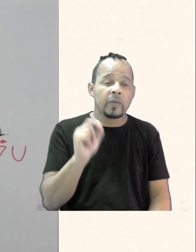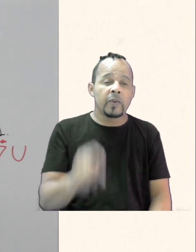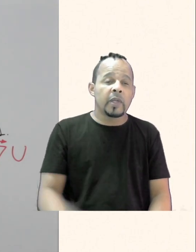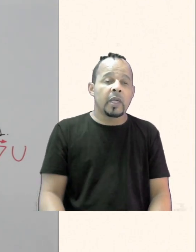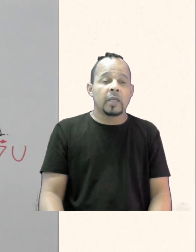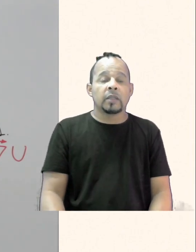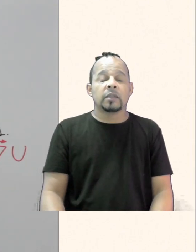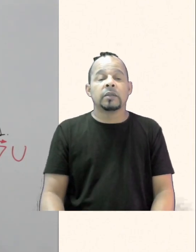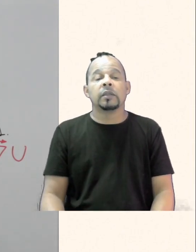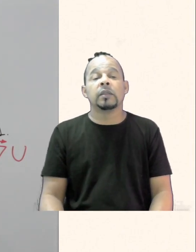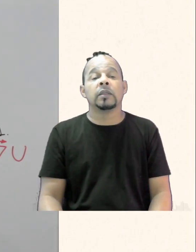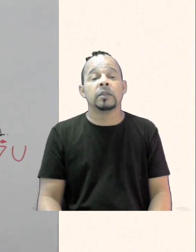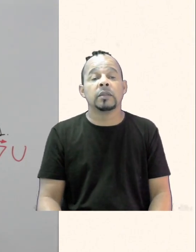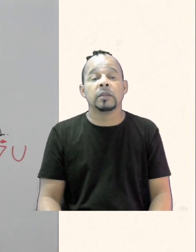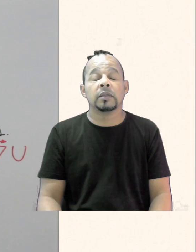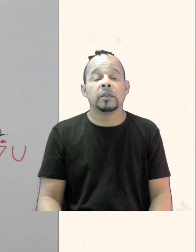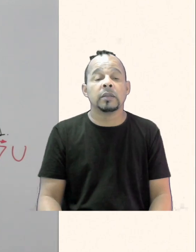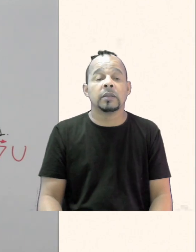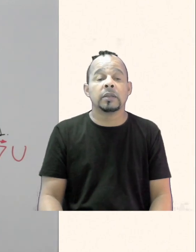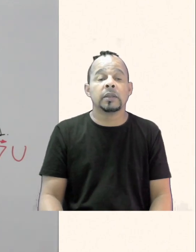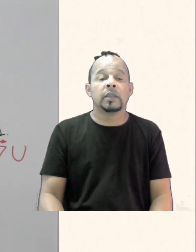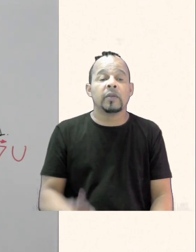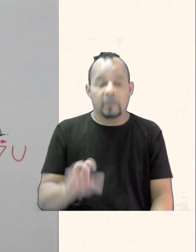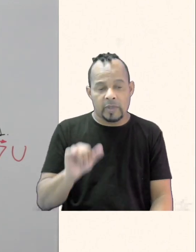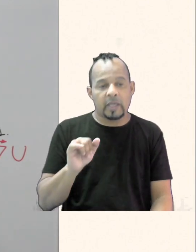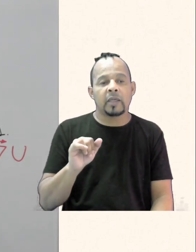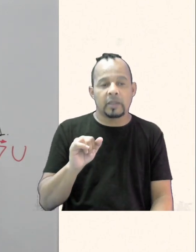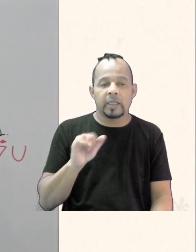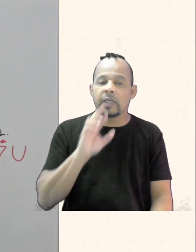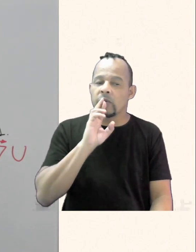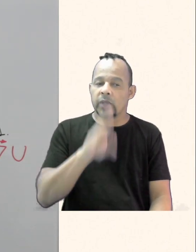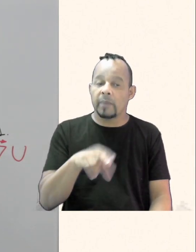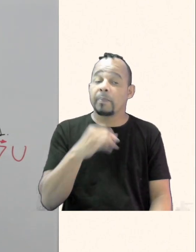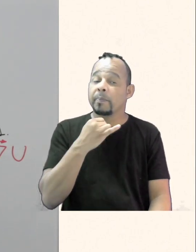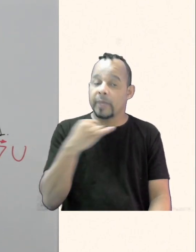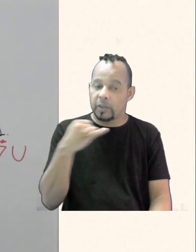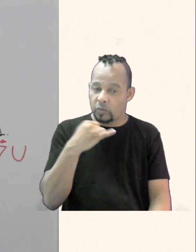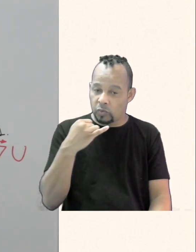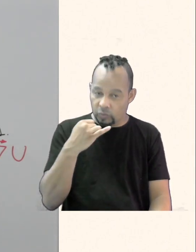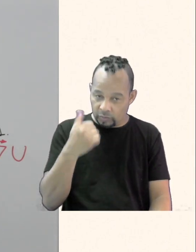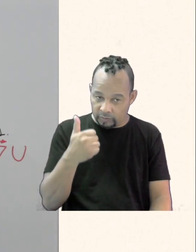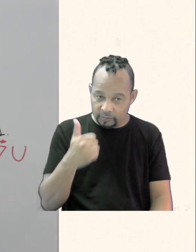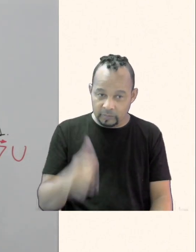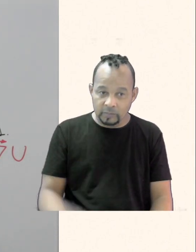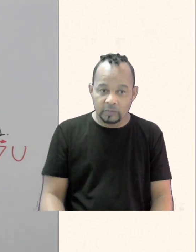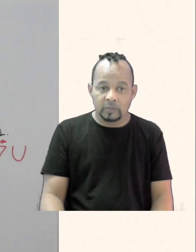essa demonstração, mas dá para você perceber que vai existir esse menos. Muito bem.